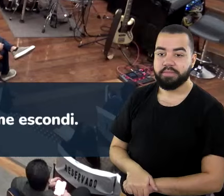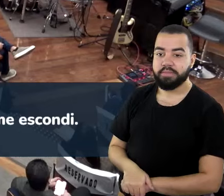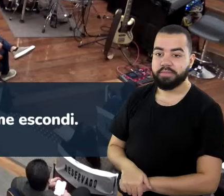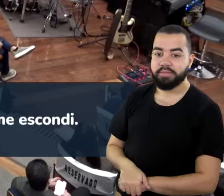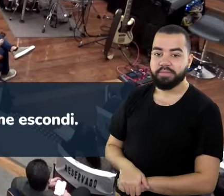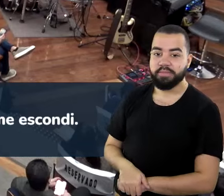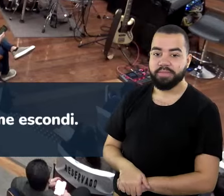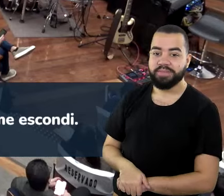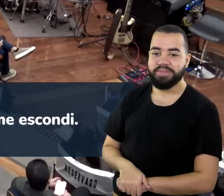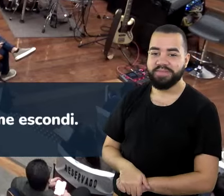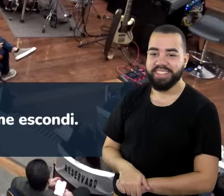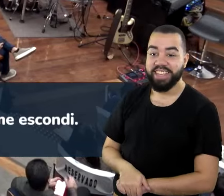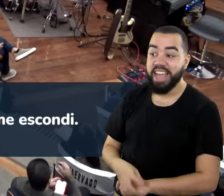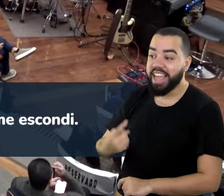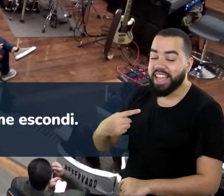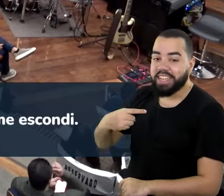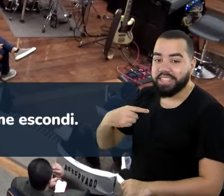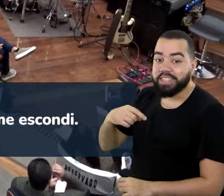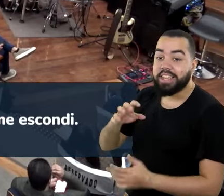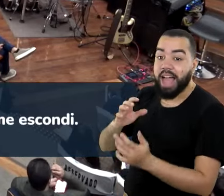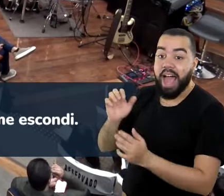e...